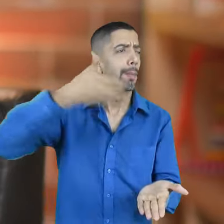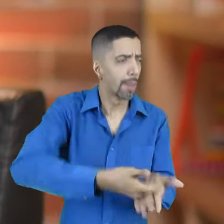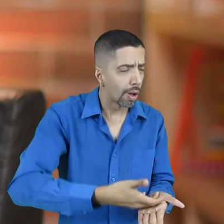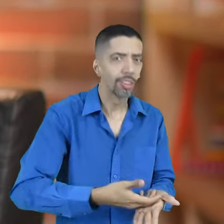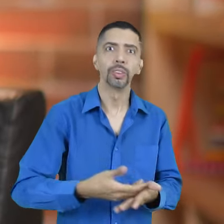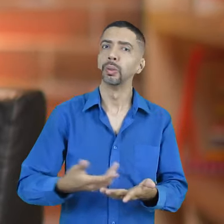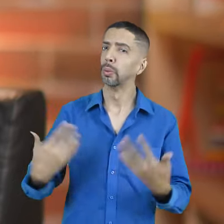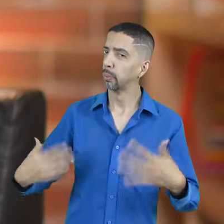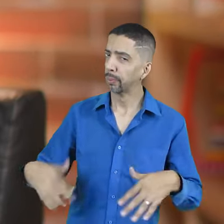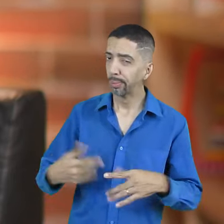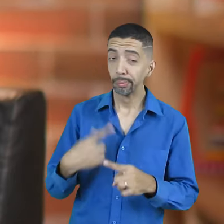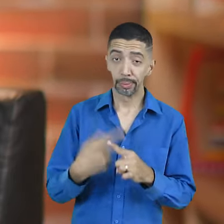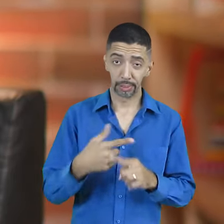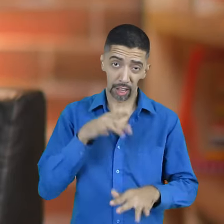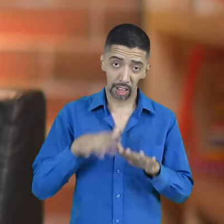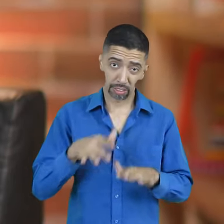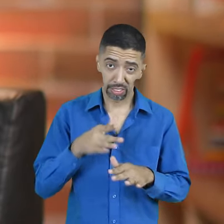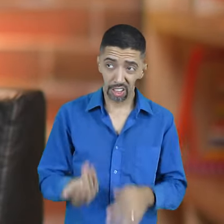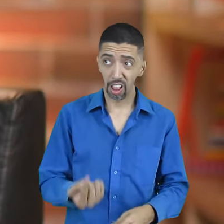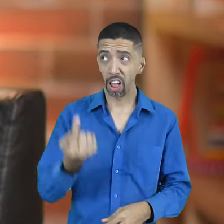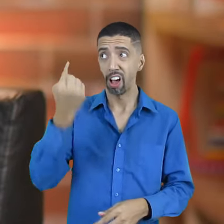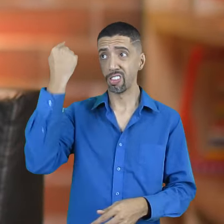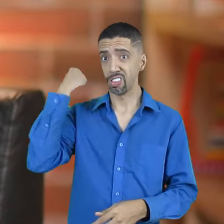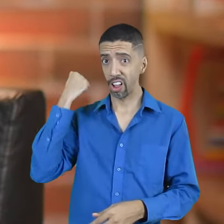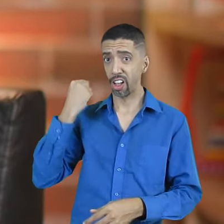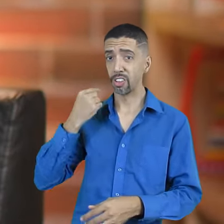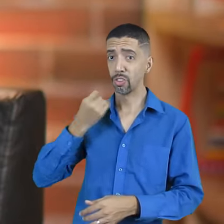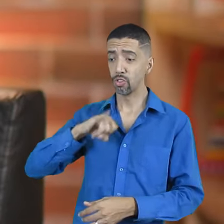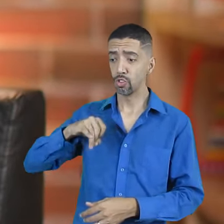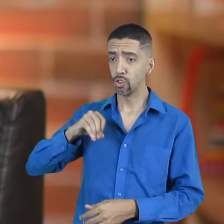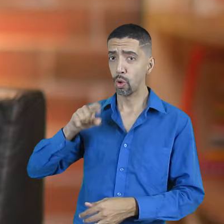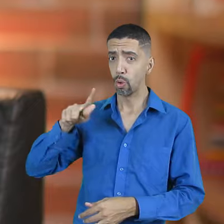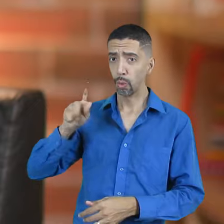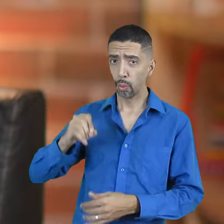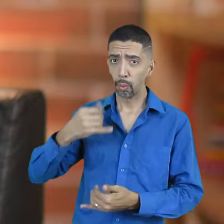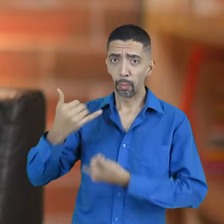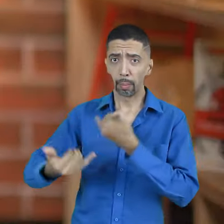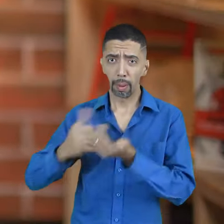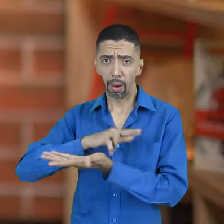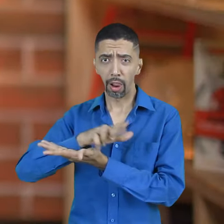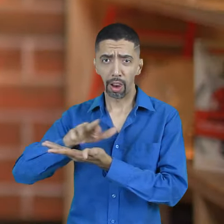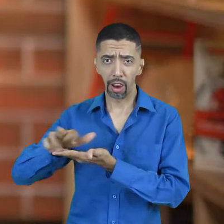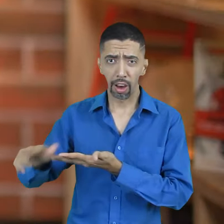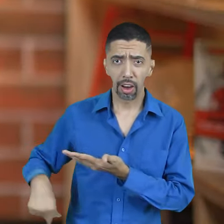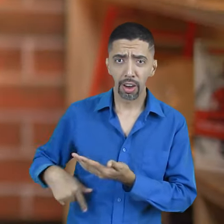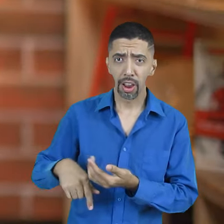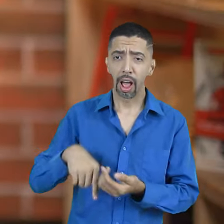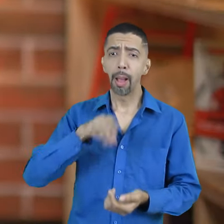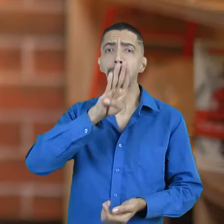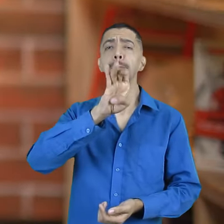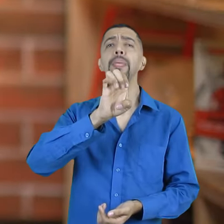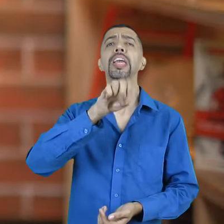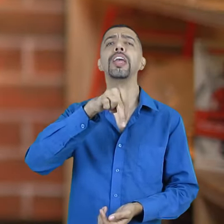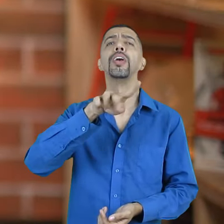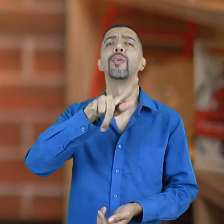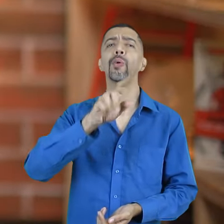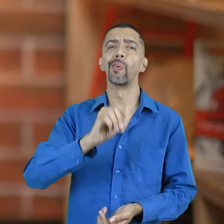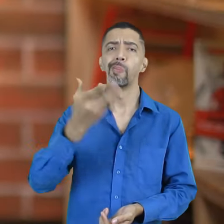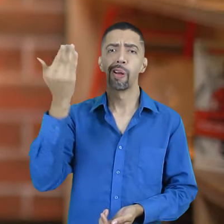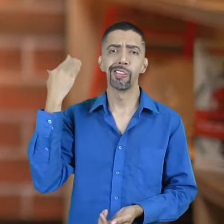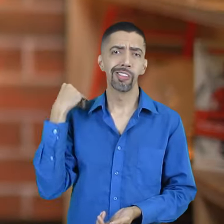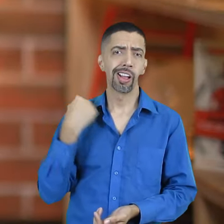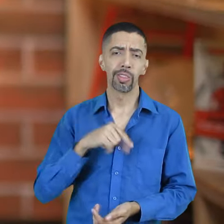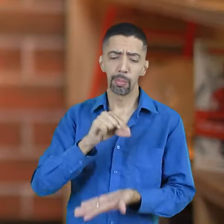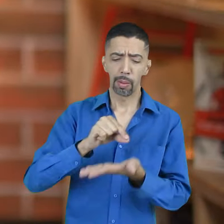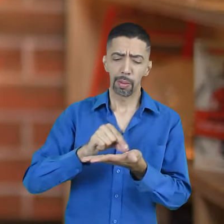acontecendo, que na verdade os jogos no passado foram realmente proibidos, os bingos foram proibidos, mas hoje nós temos aí os bingos